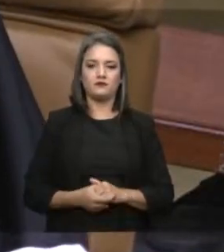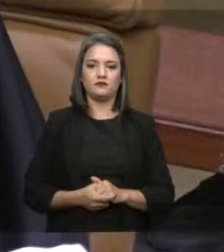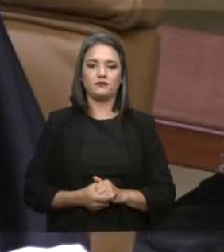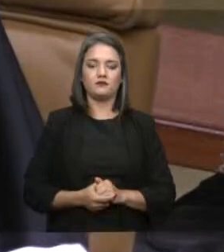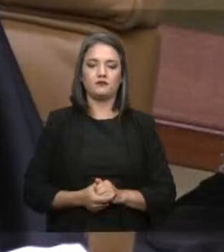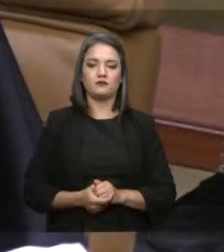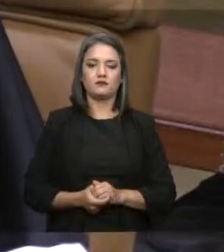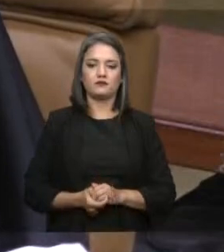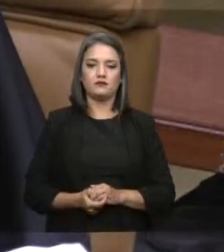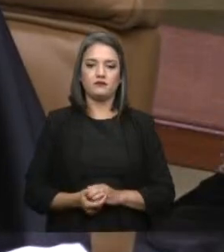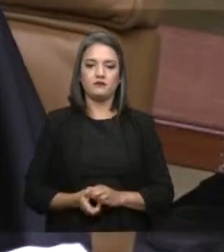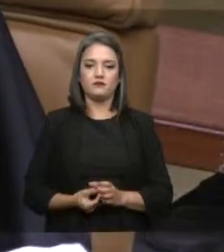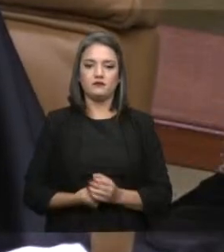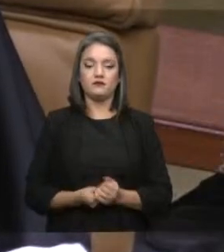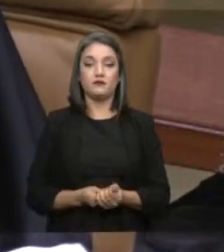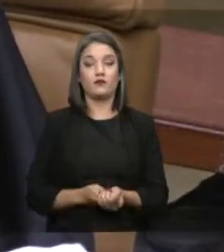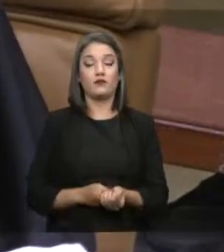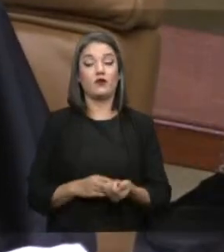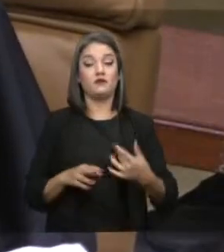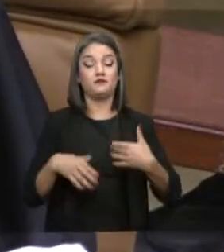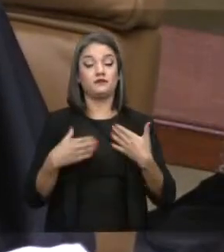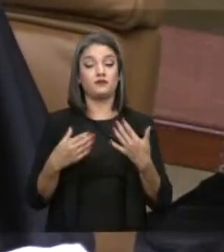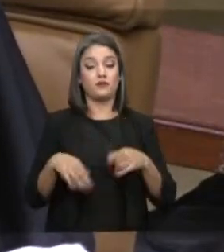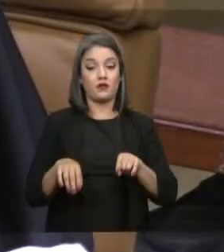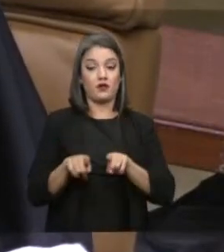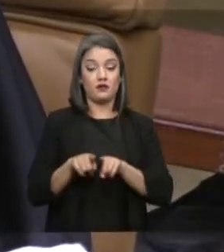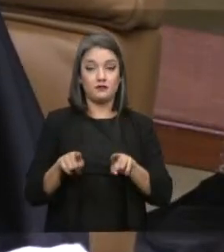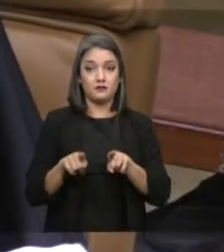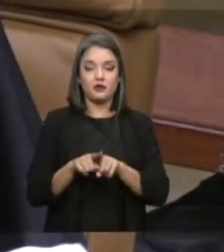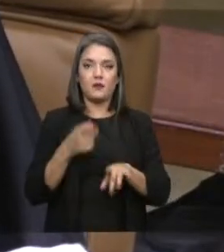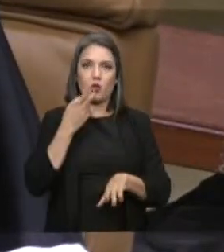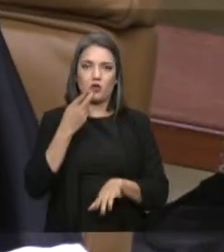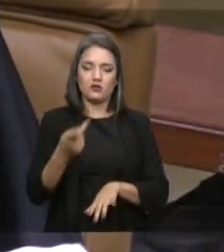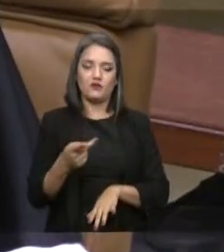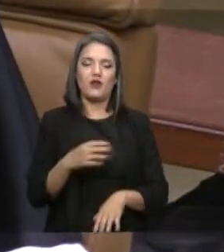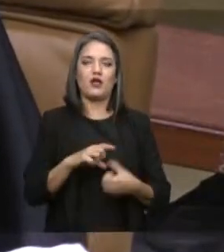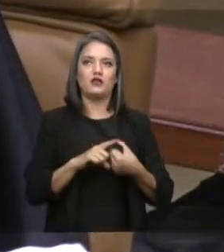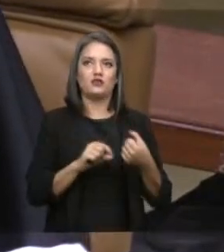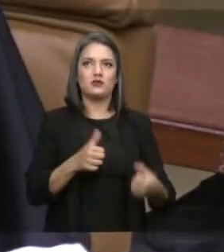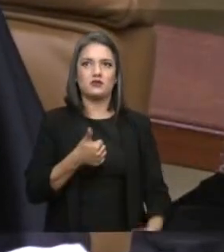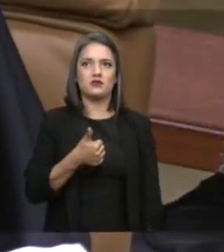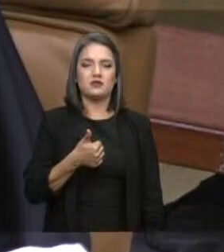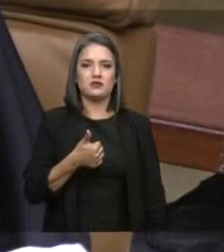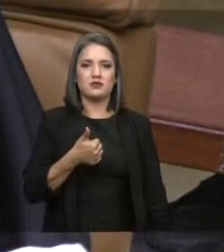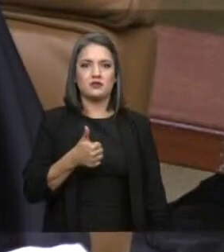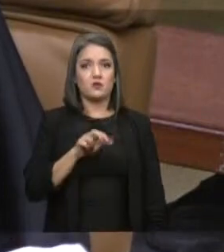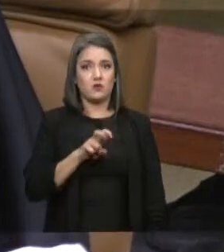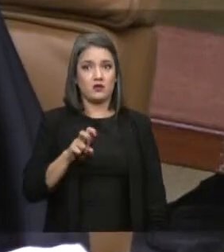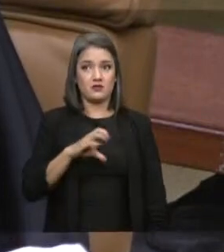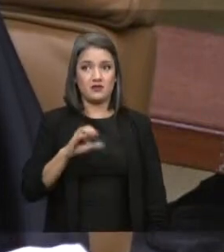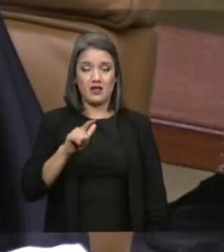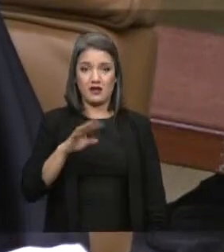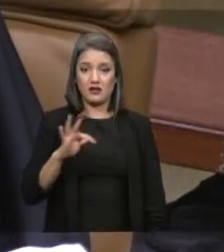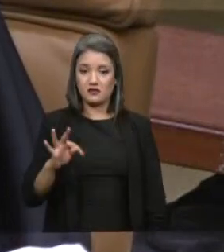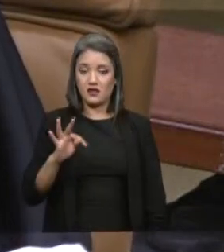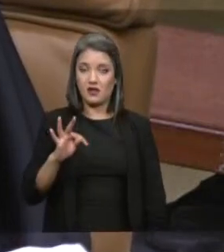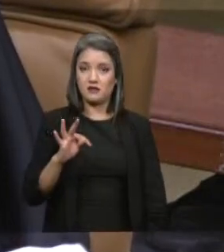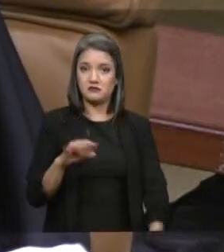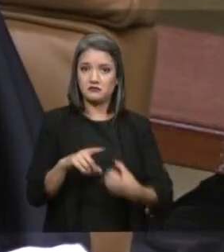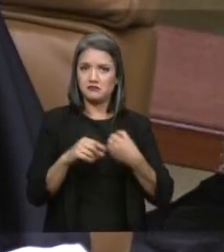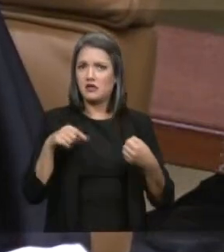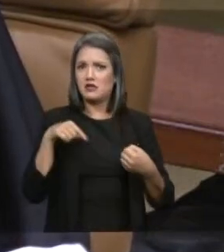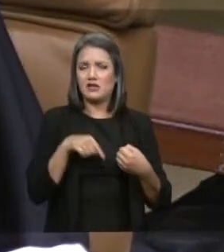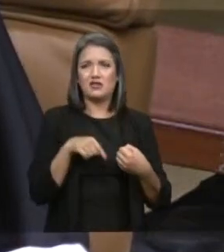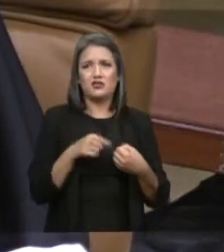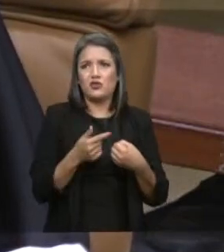alçado a luz do artigo 155 da CLT Tem Eu para mim que aquele dispositivo não esgota